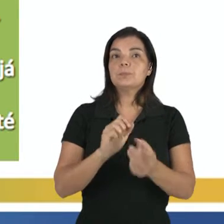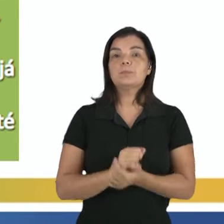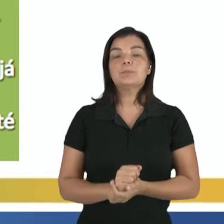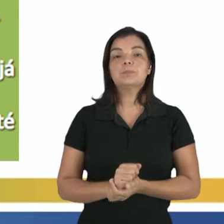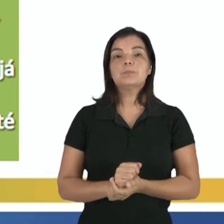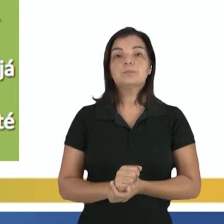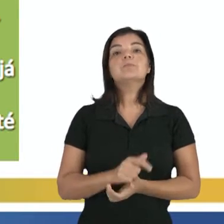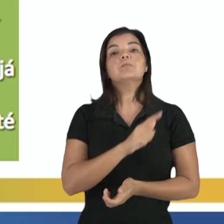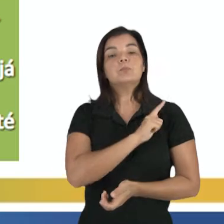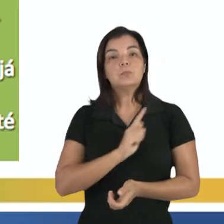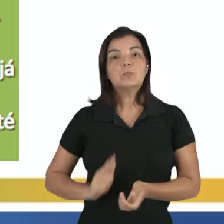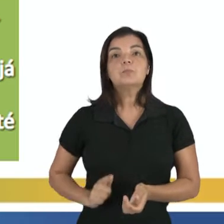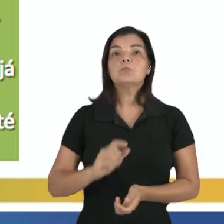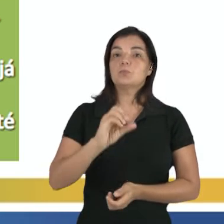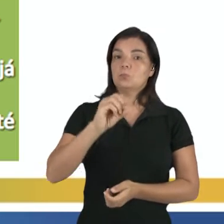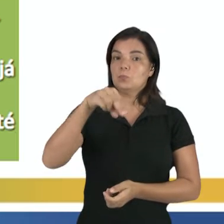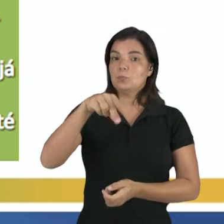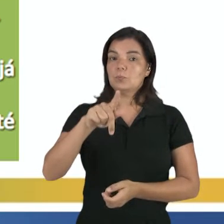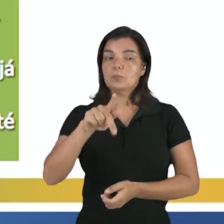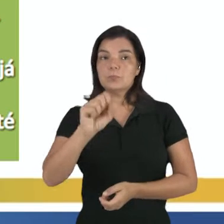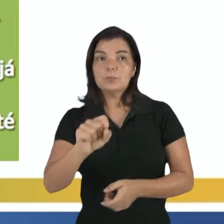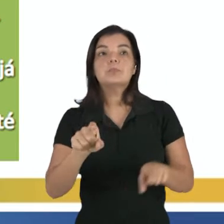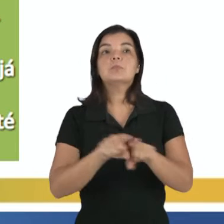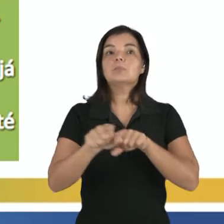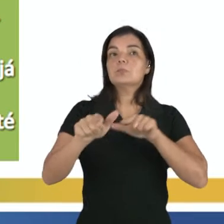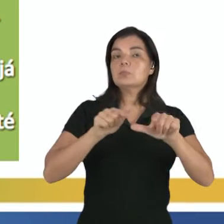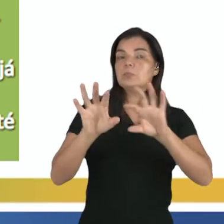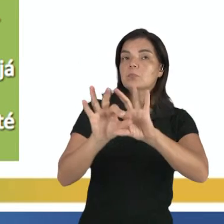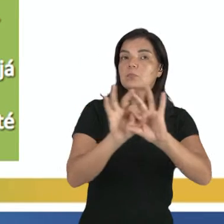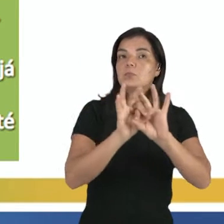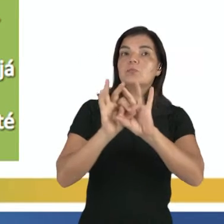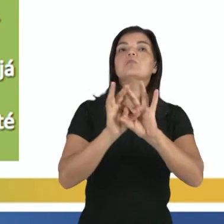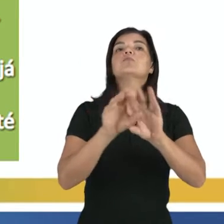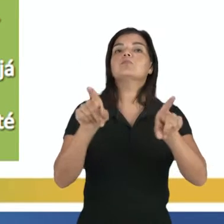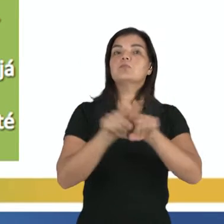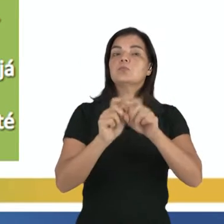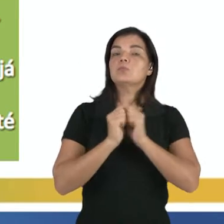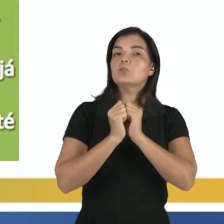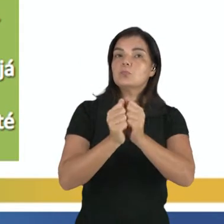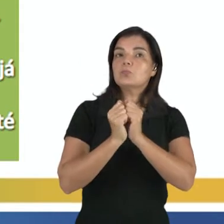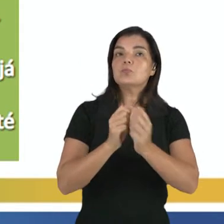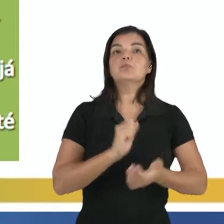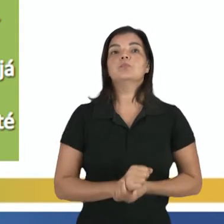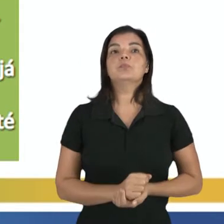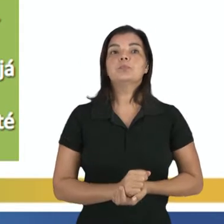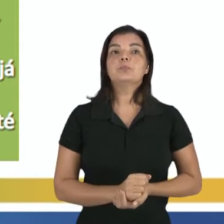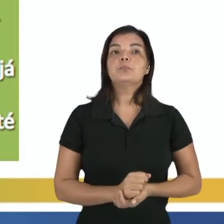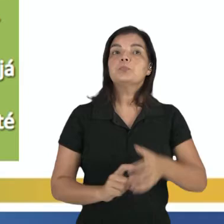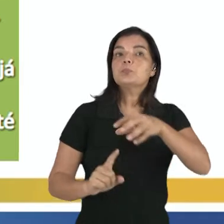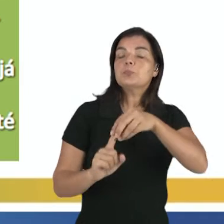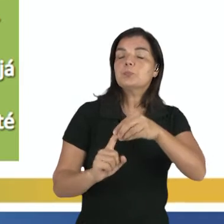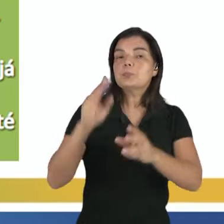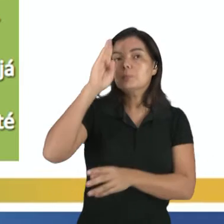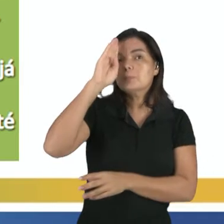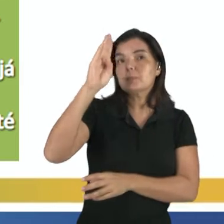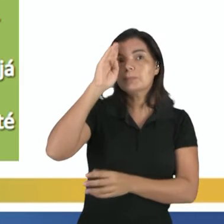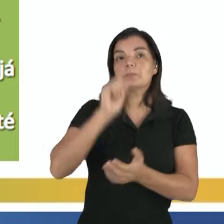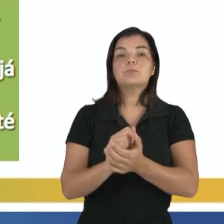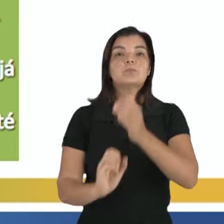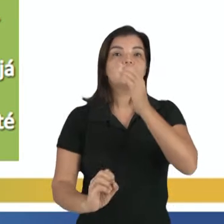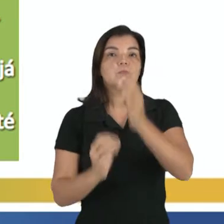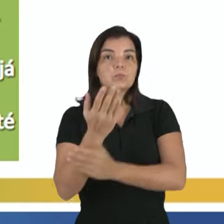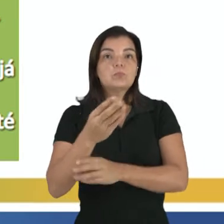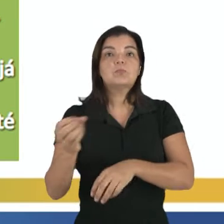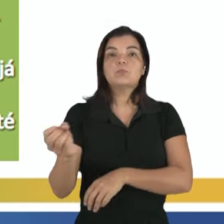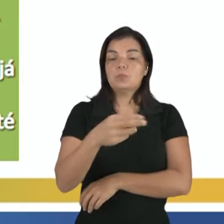ações governamentais e de ONGs que trabalham em parceria aqui na Amazônia. Os objetivos principais é a criação